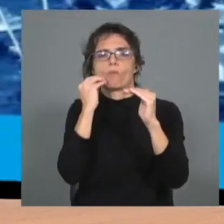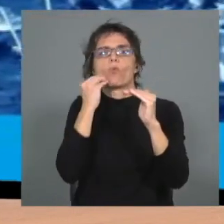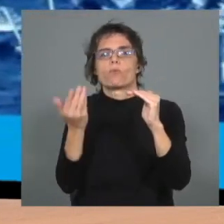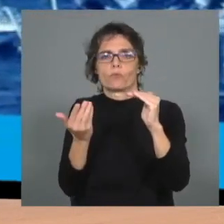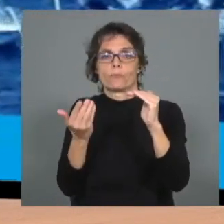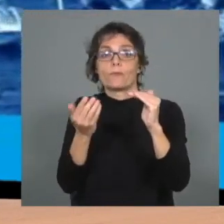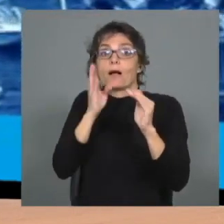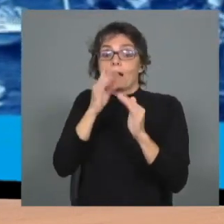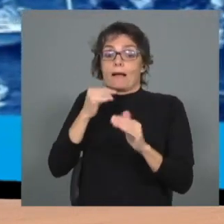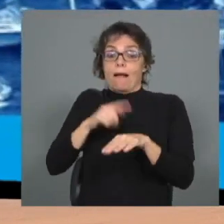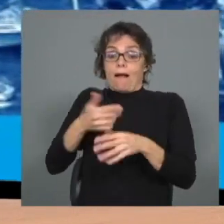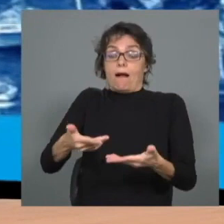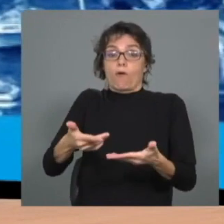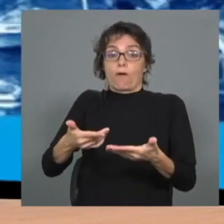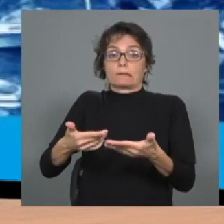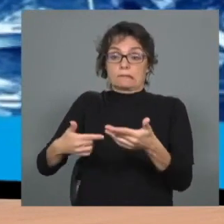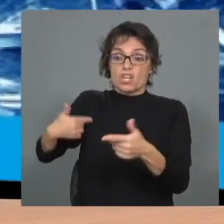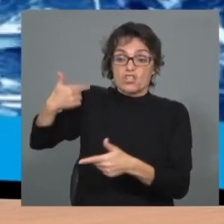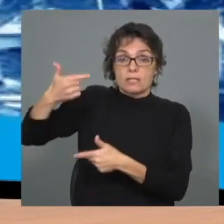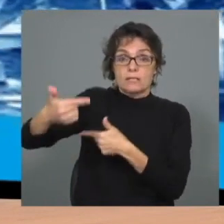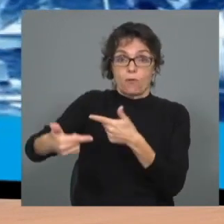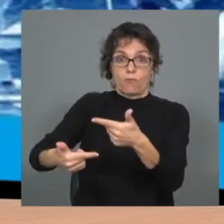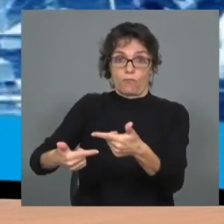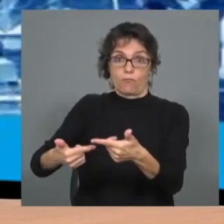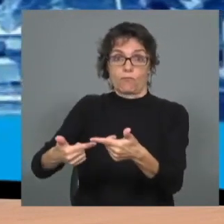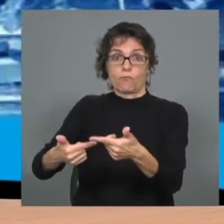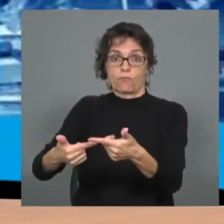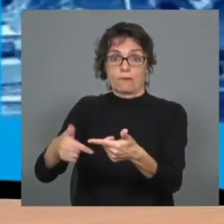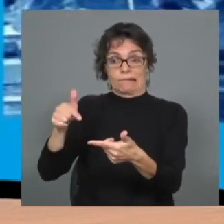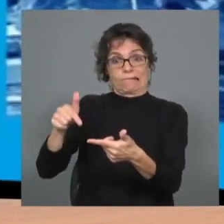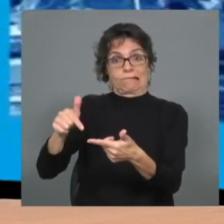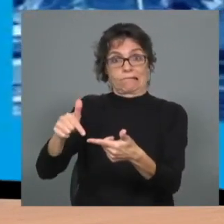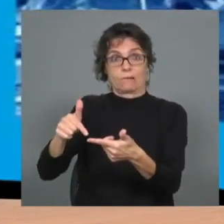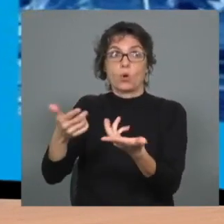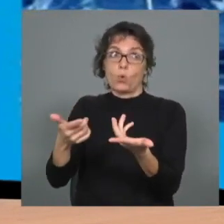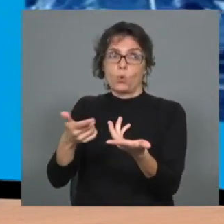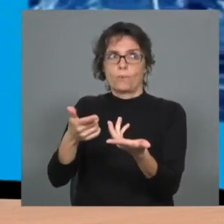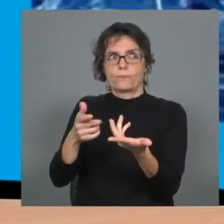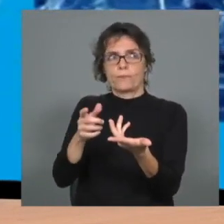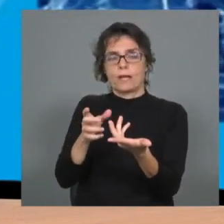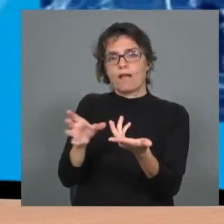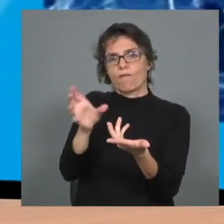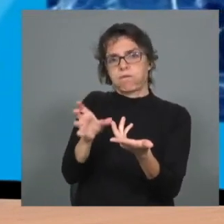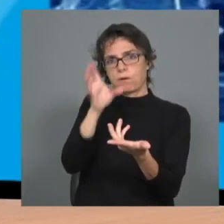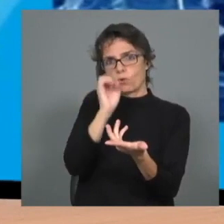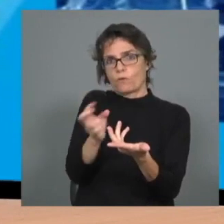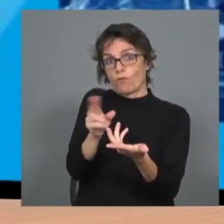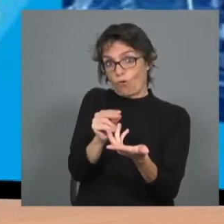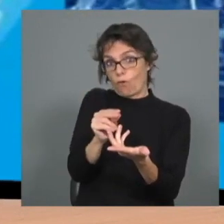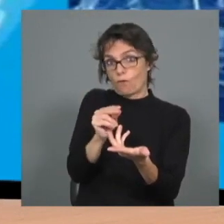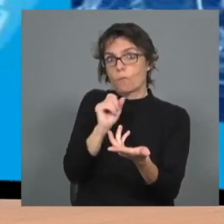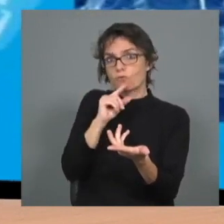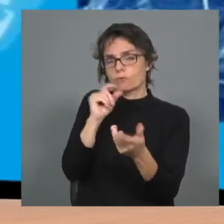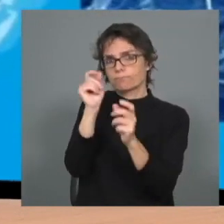essa geração agora, melhor dizendo, se essa nova configuração irá despertar uma